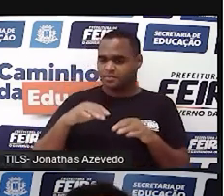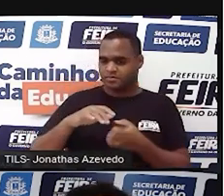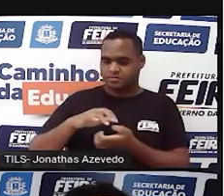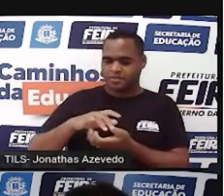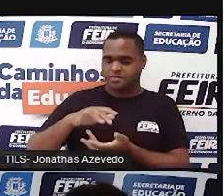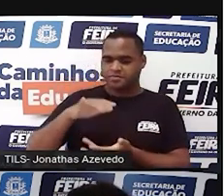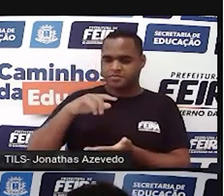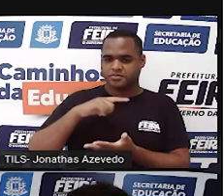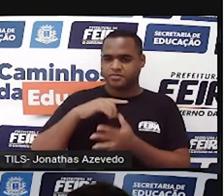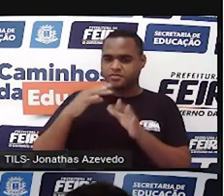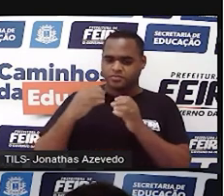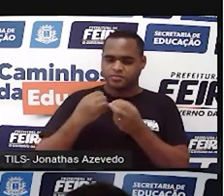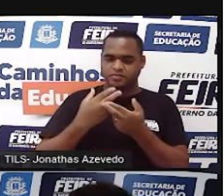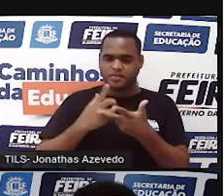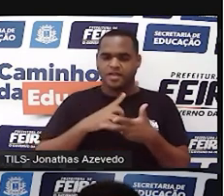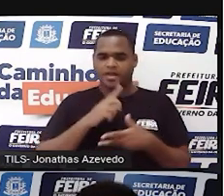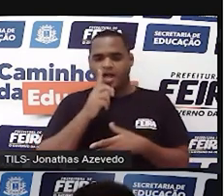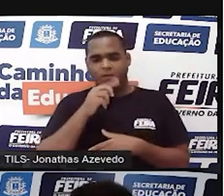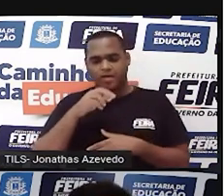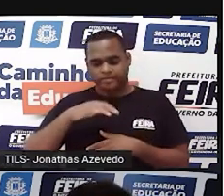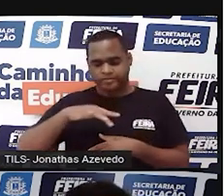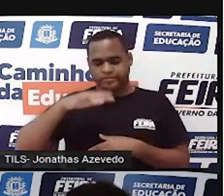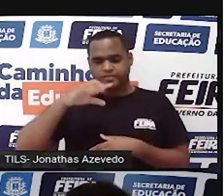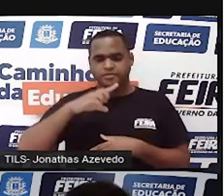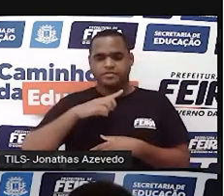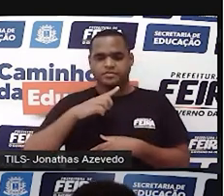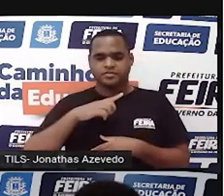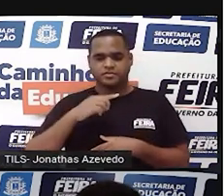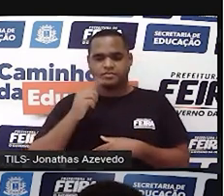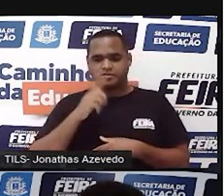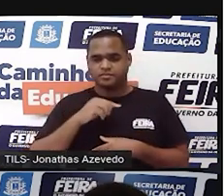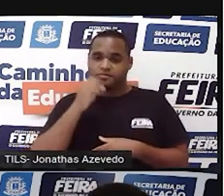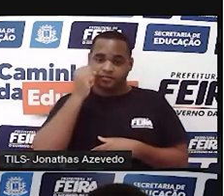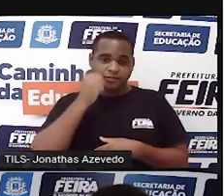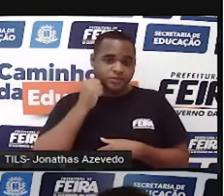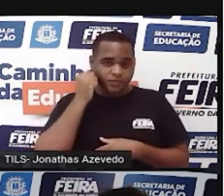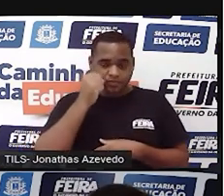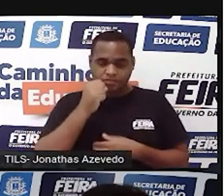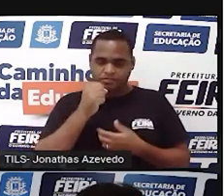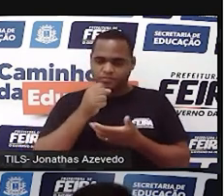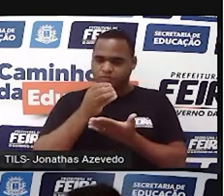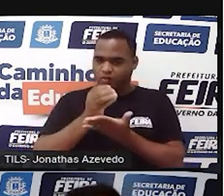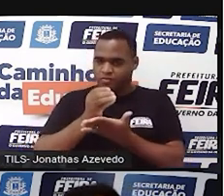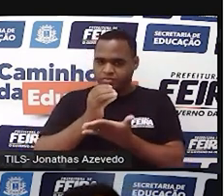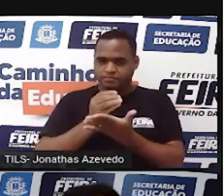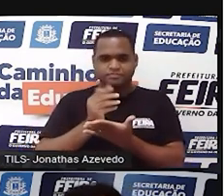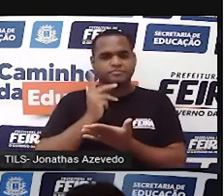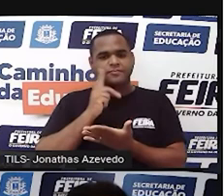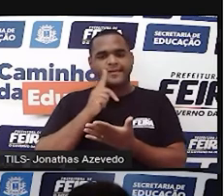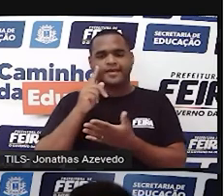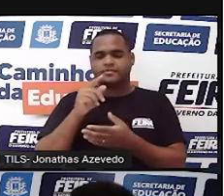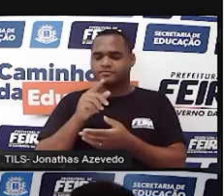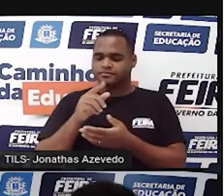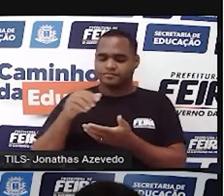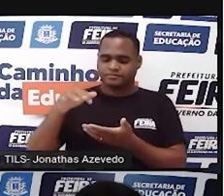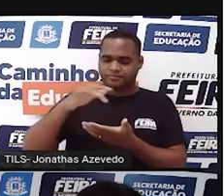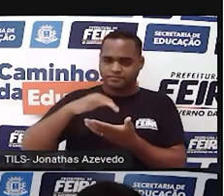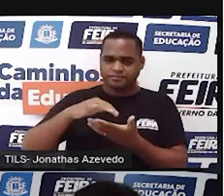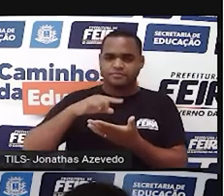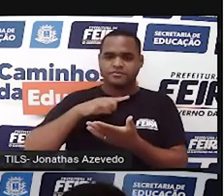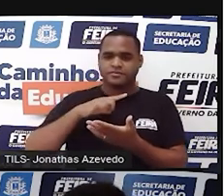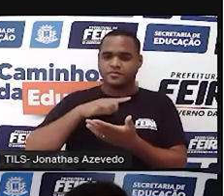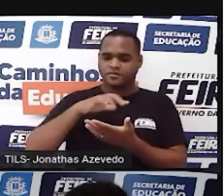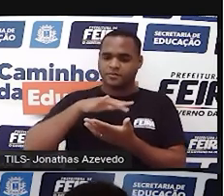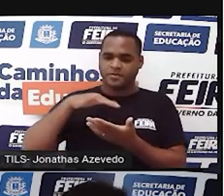Quanto cabe de água numa garrafa, quanto cabe de suco em um copo, né? Então, para esse